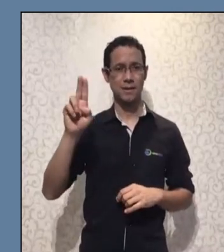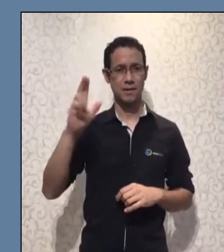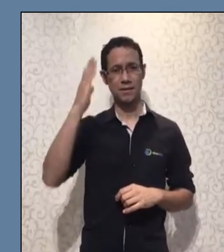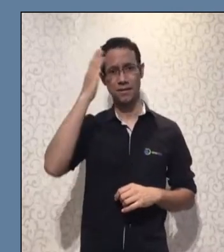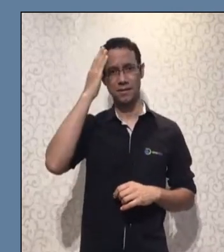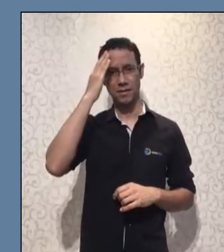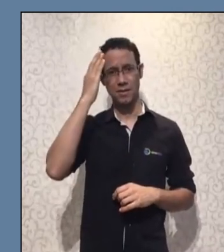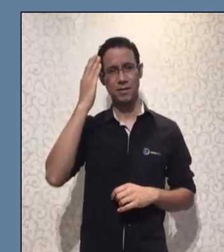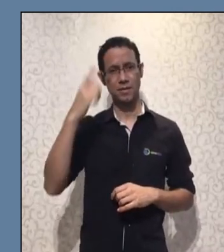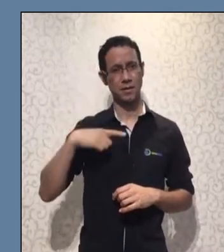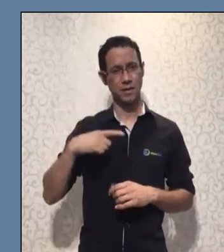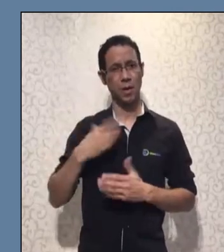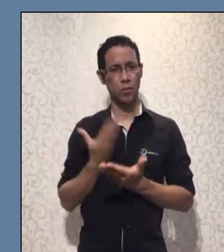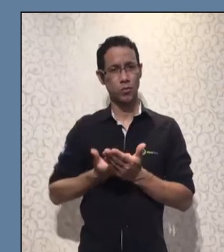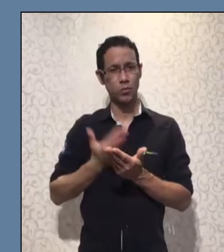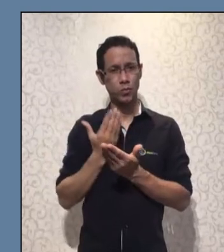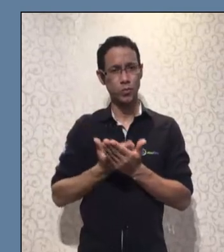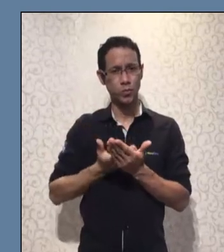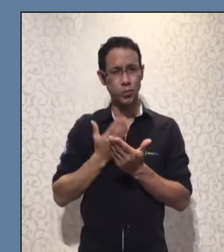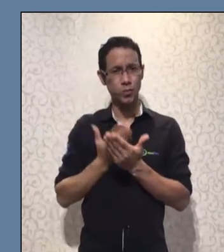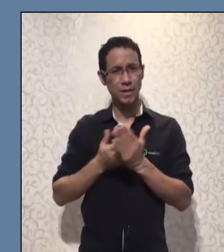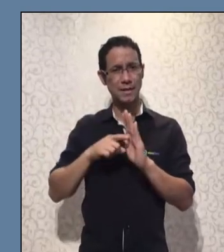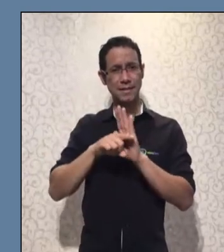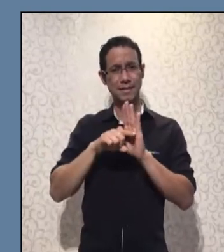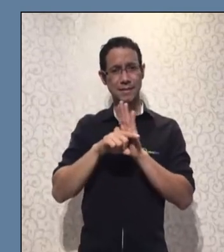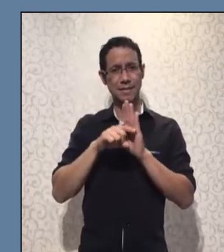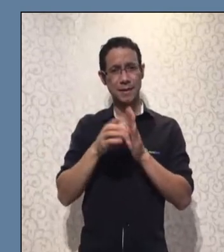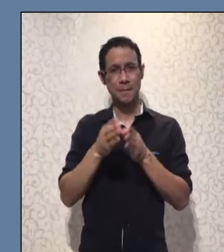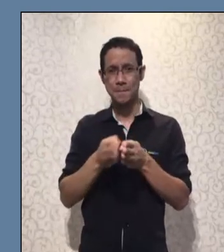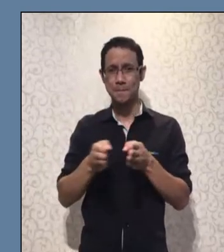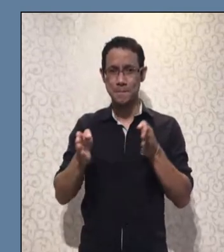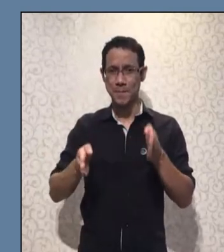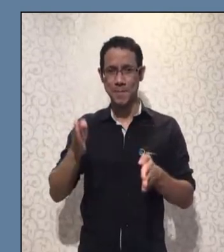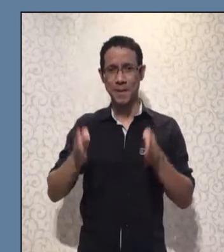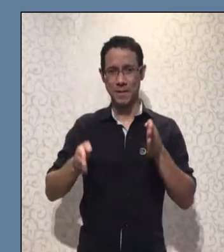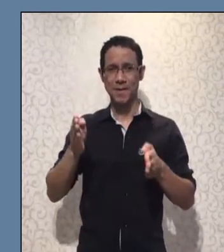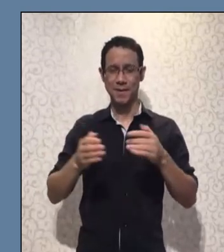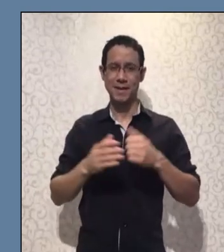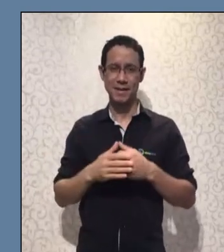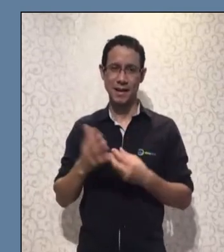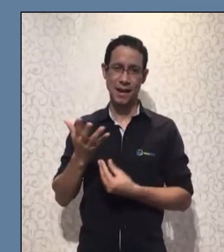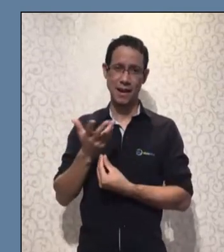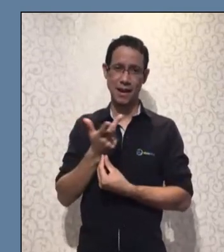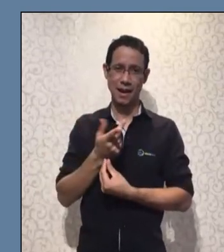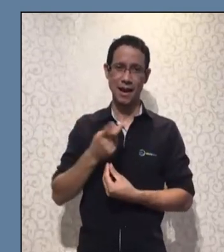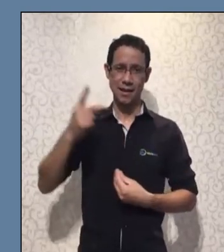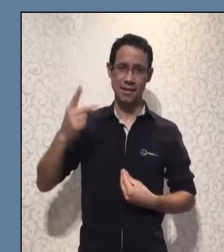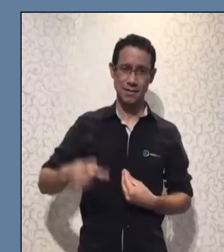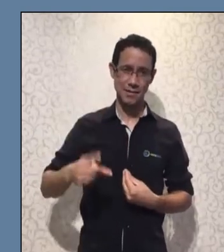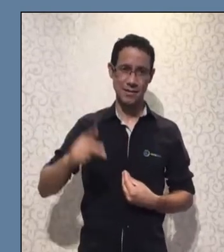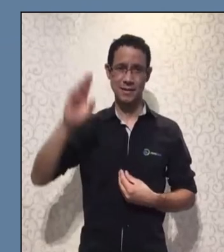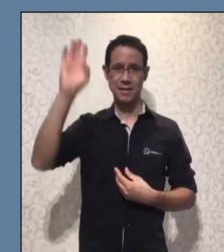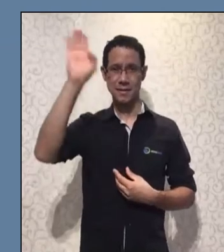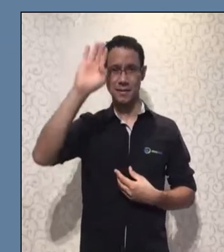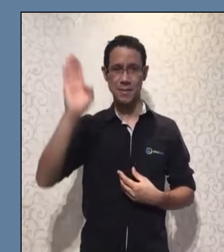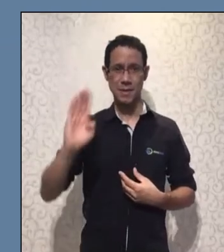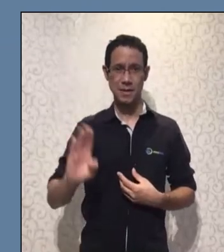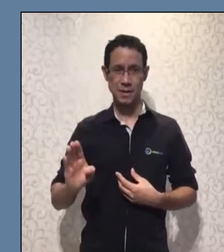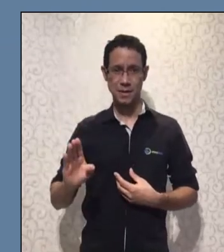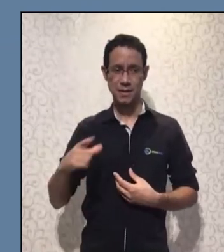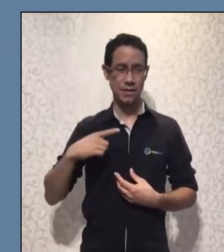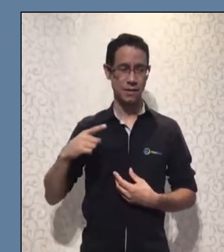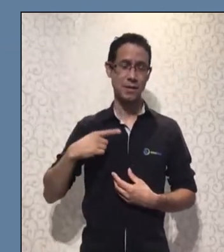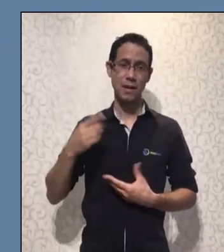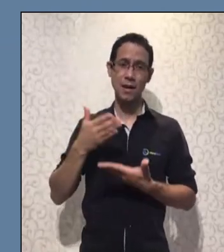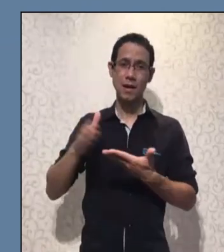estudos que se debruçou sobre esse período, né, na história da arte brasileira, mas se deixou um pouco de lado, a pintura